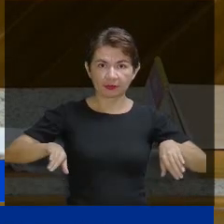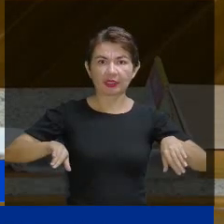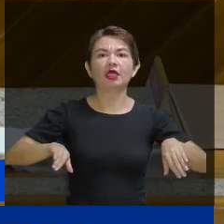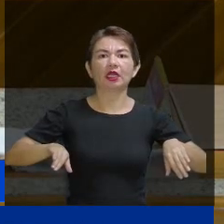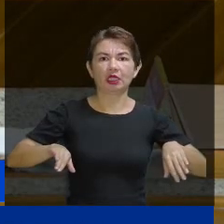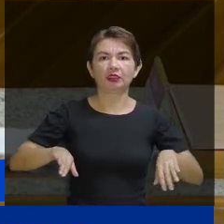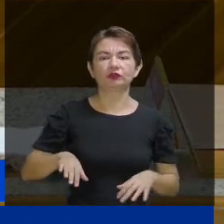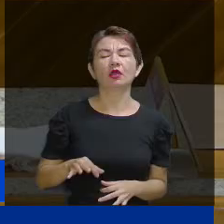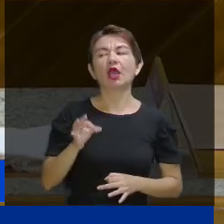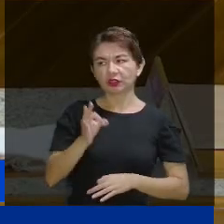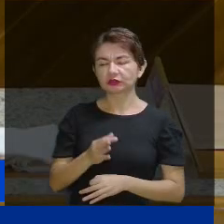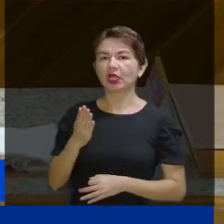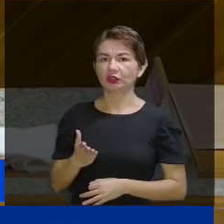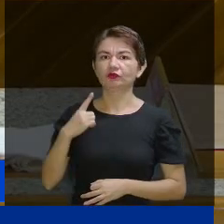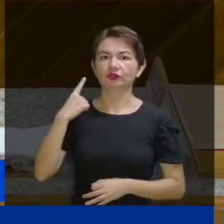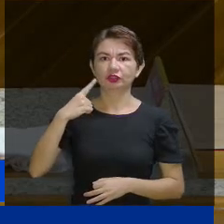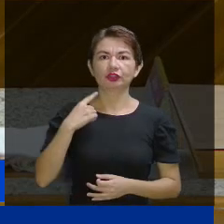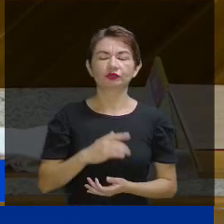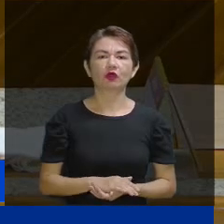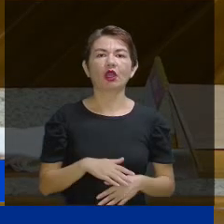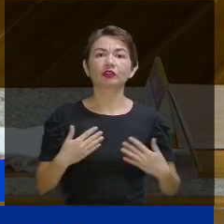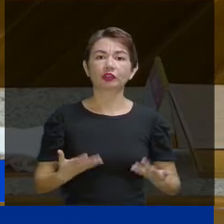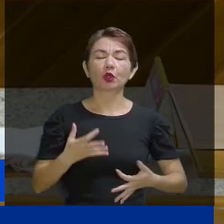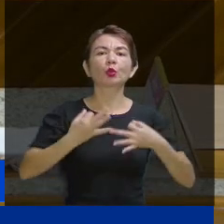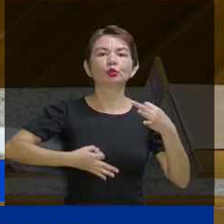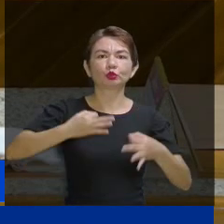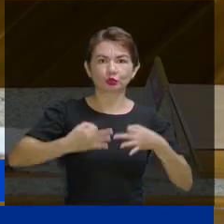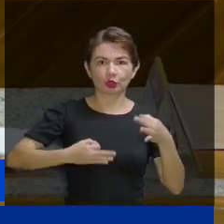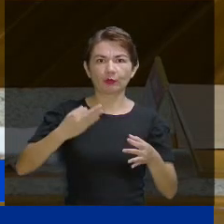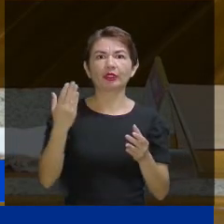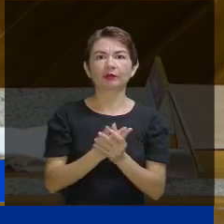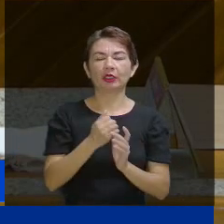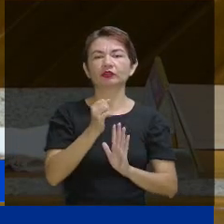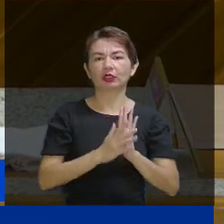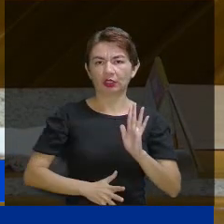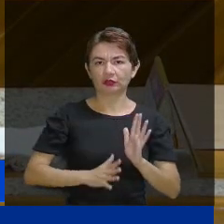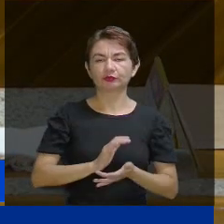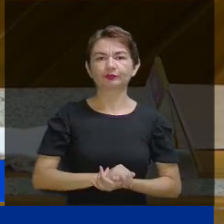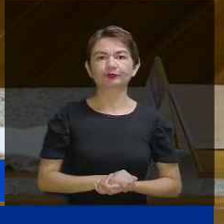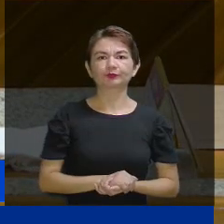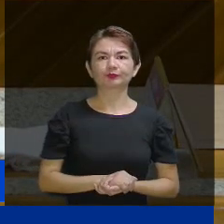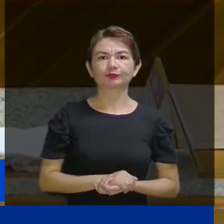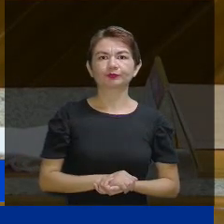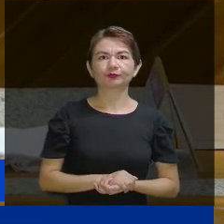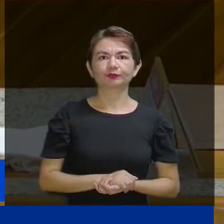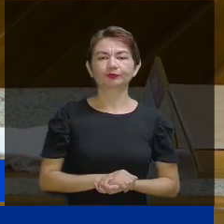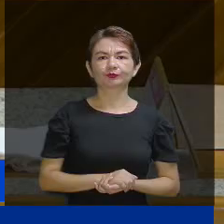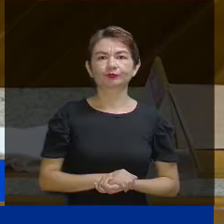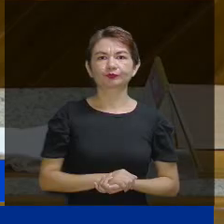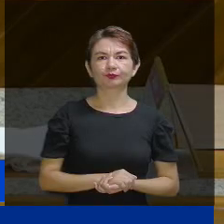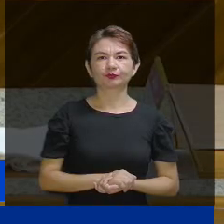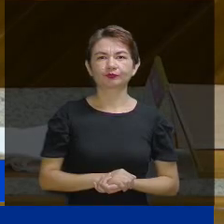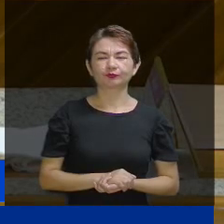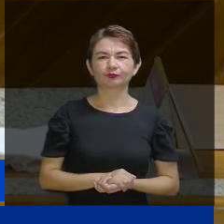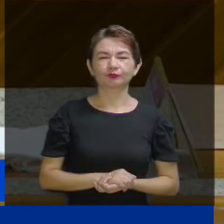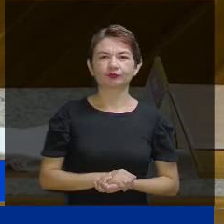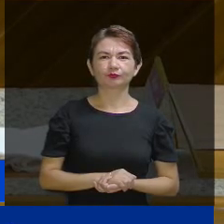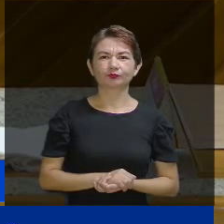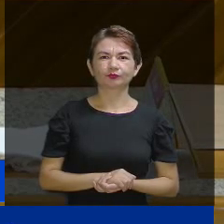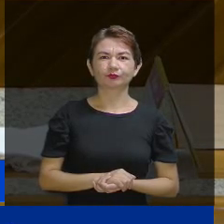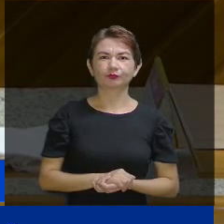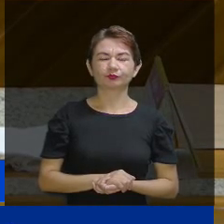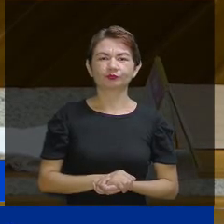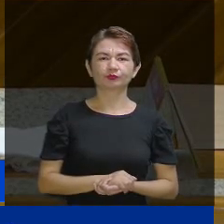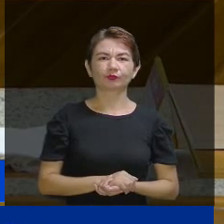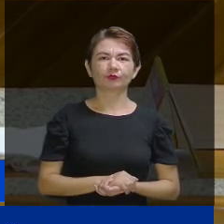mais uma vez razão, então nós inicialmente julgaremos os embargos. Ok, no agravo regimental da